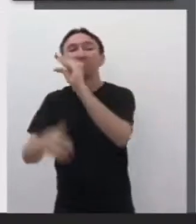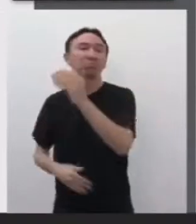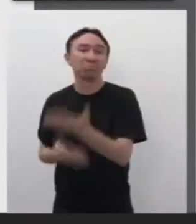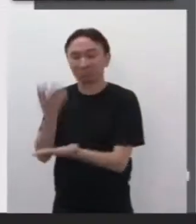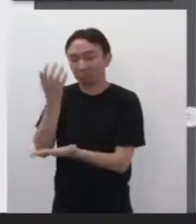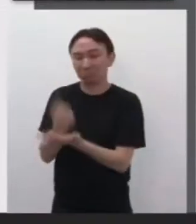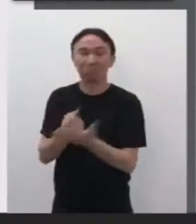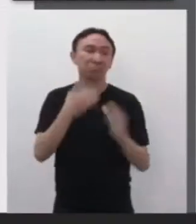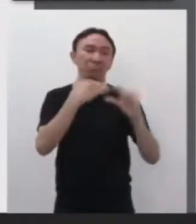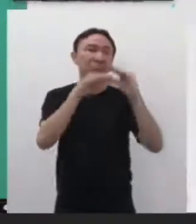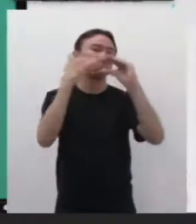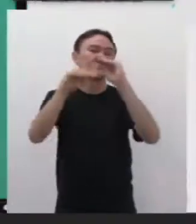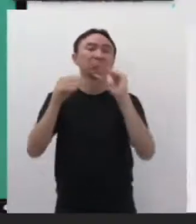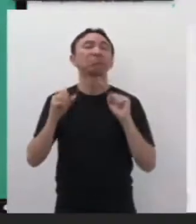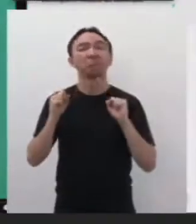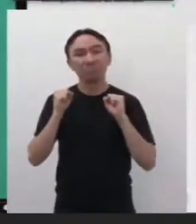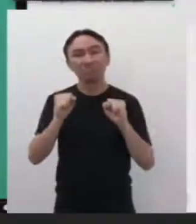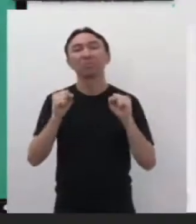rico.